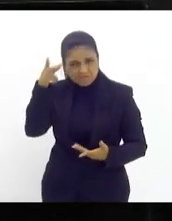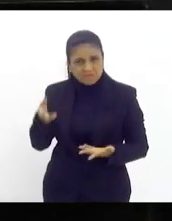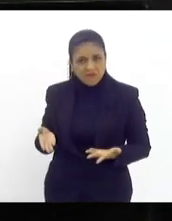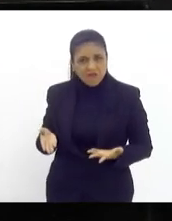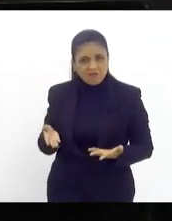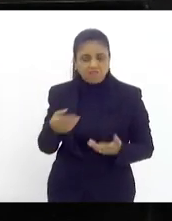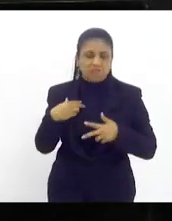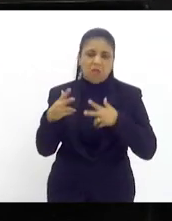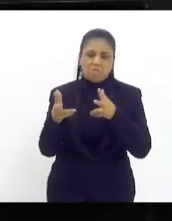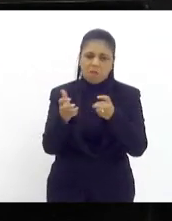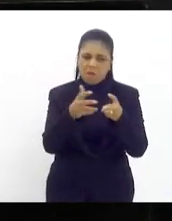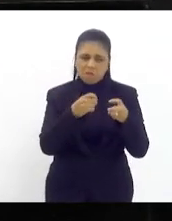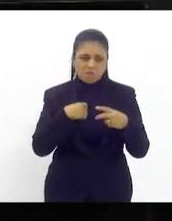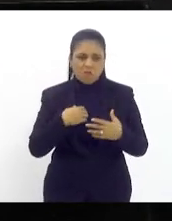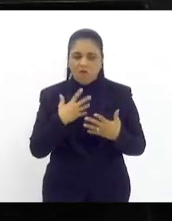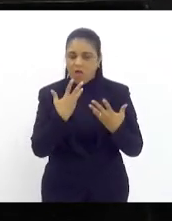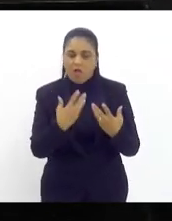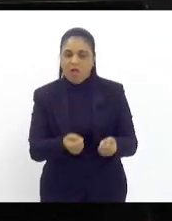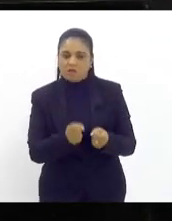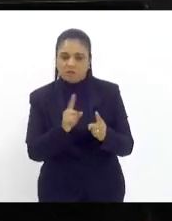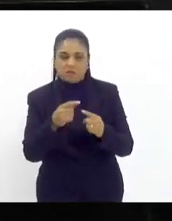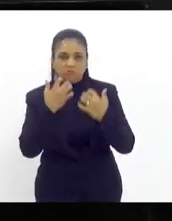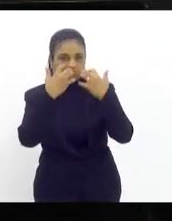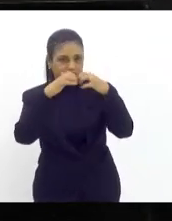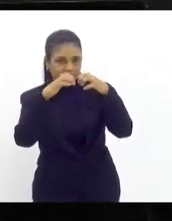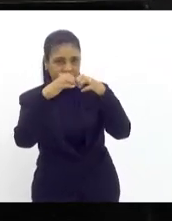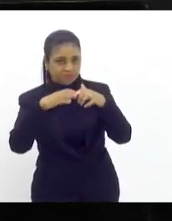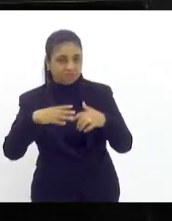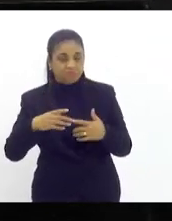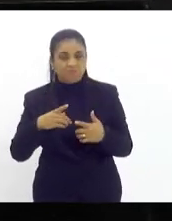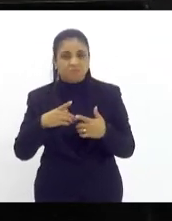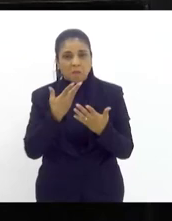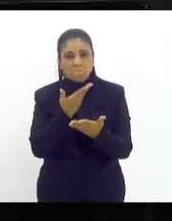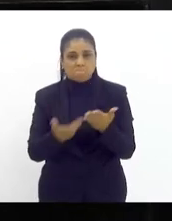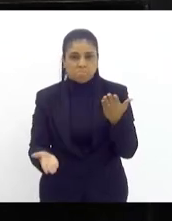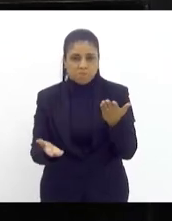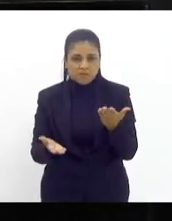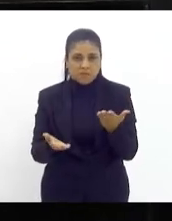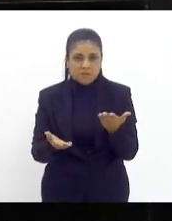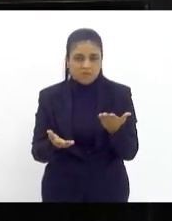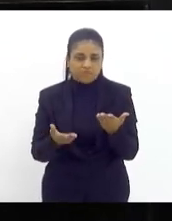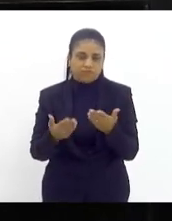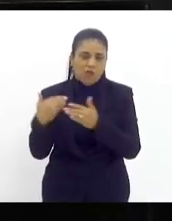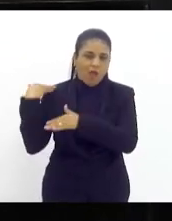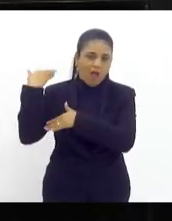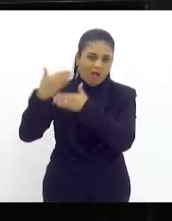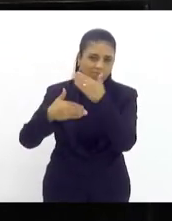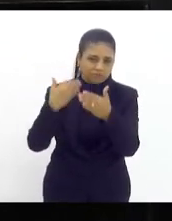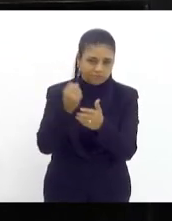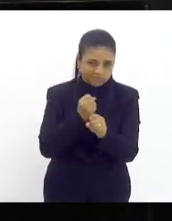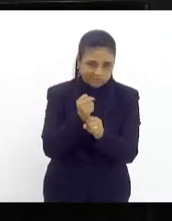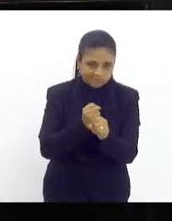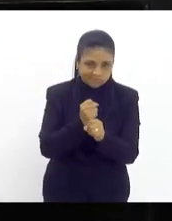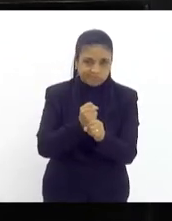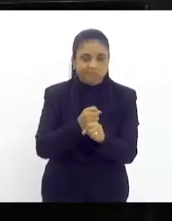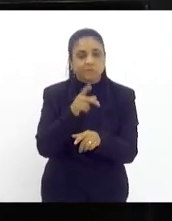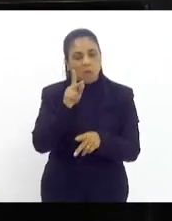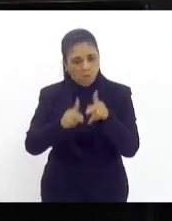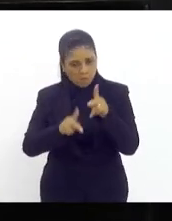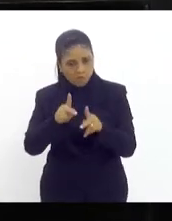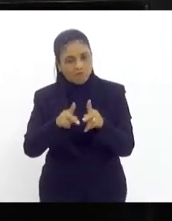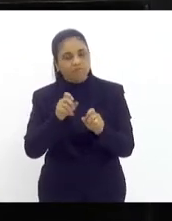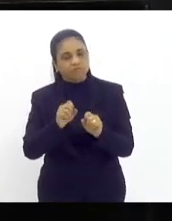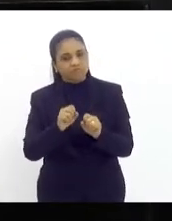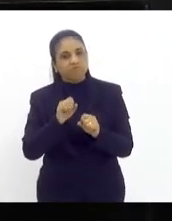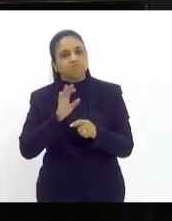que nós não vamos permitir que mais uma vez a nossa região serrana perca como tem perdida há muito tempo povo de Teresópolis Conte com a gente na defesa